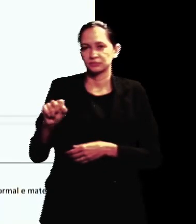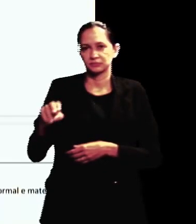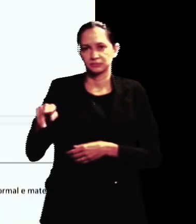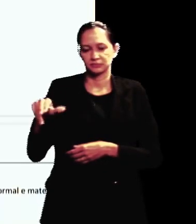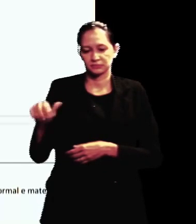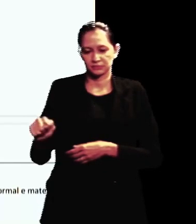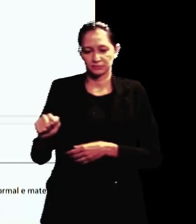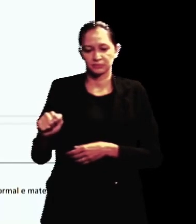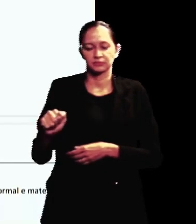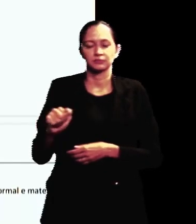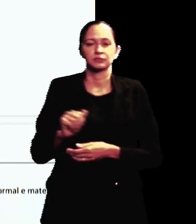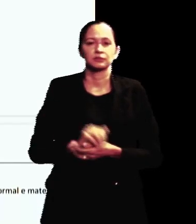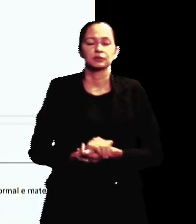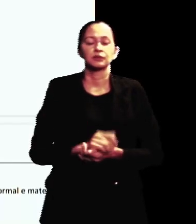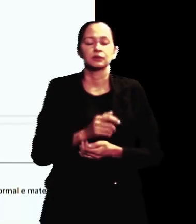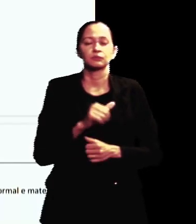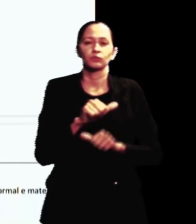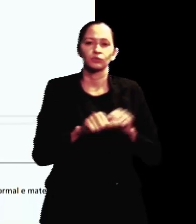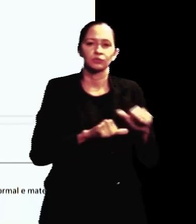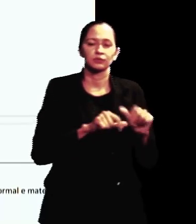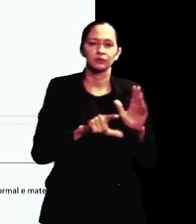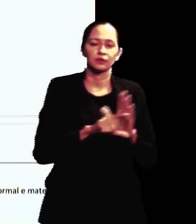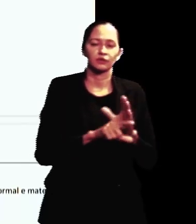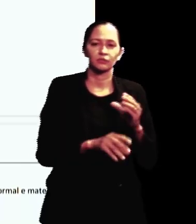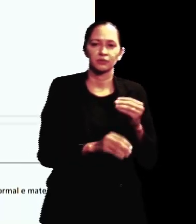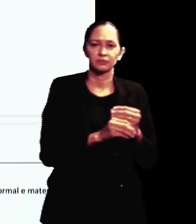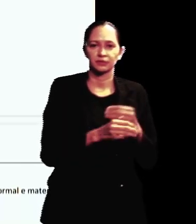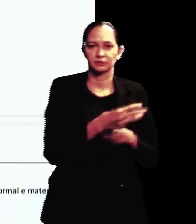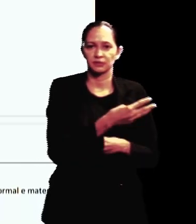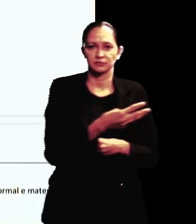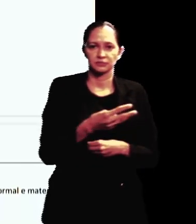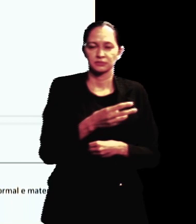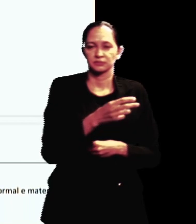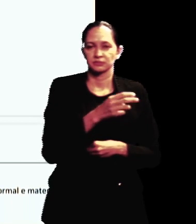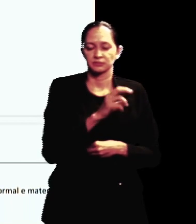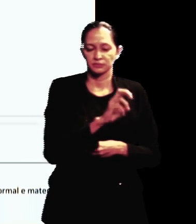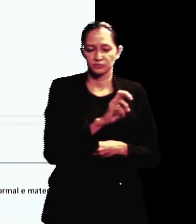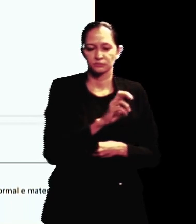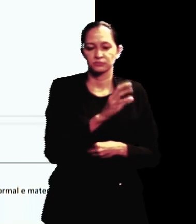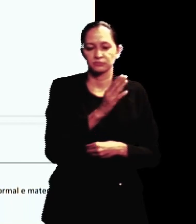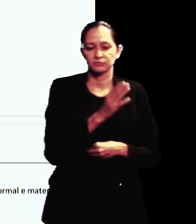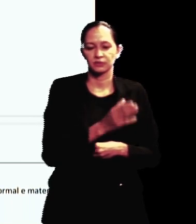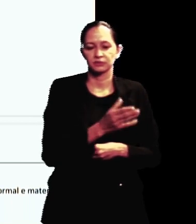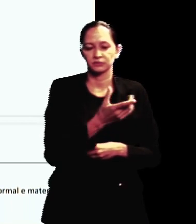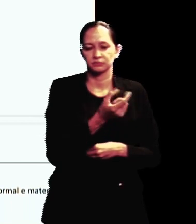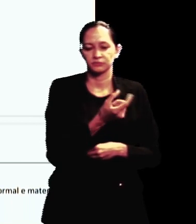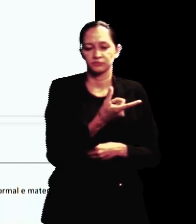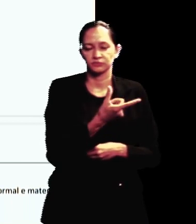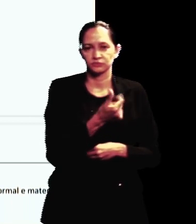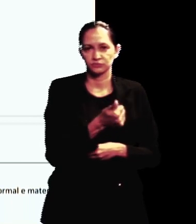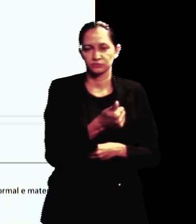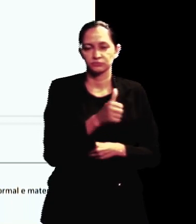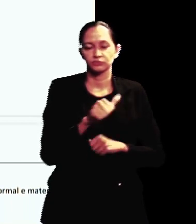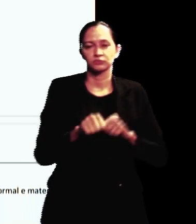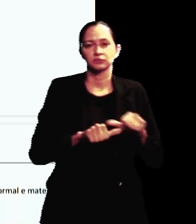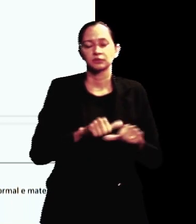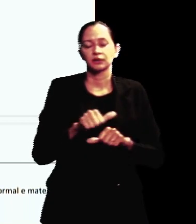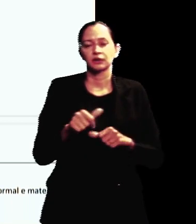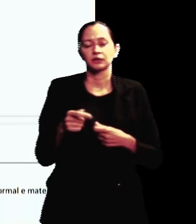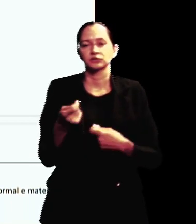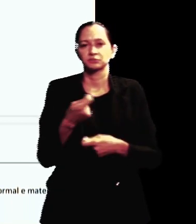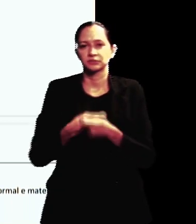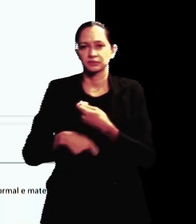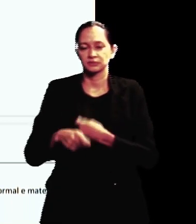parágrafo único da lei complementar 335/21, dispõe sobre a organização administrativa do Poder Executivo